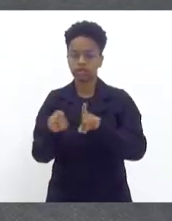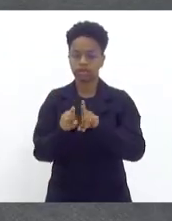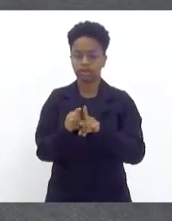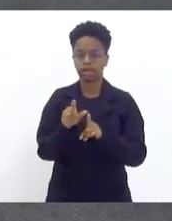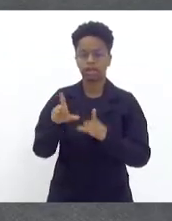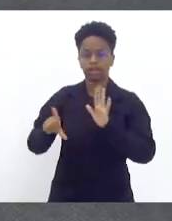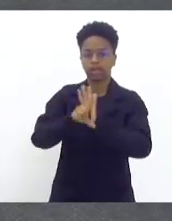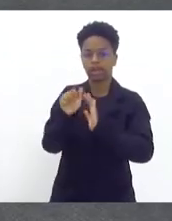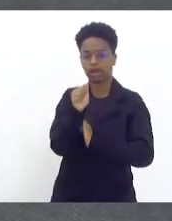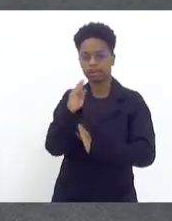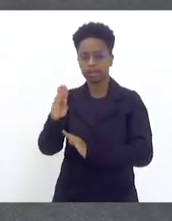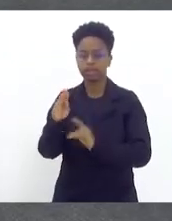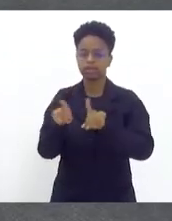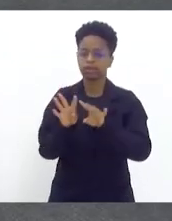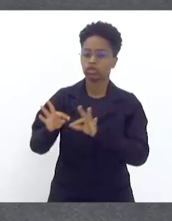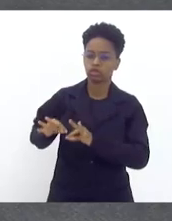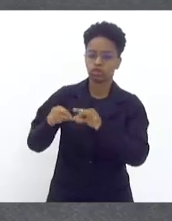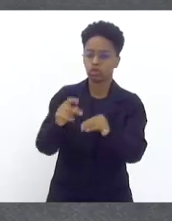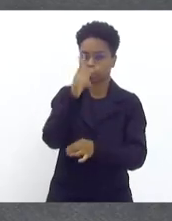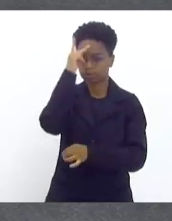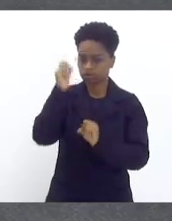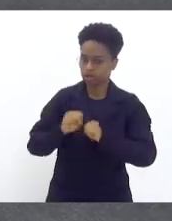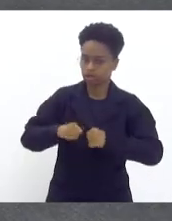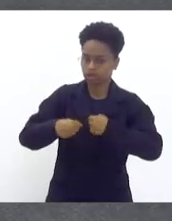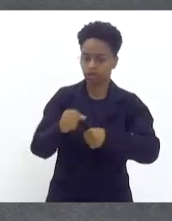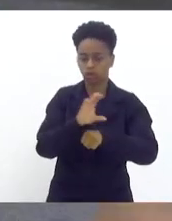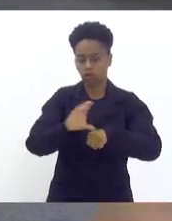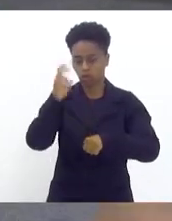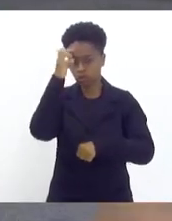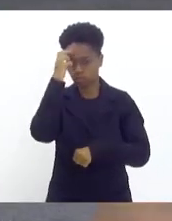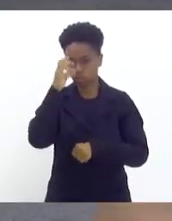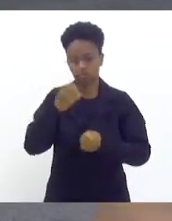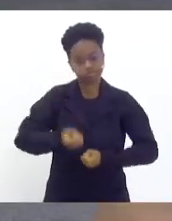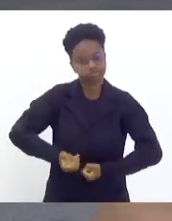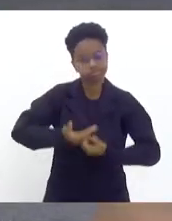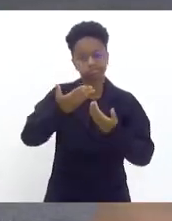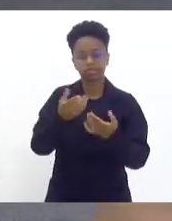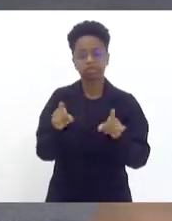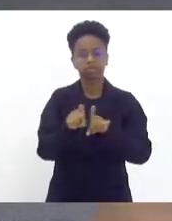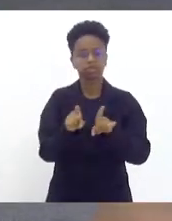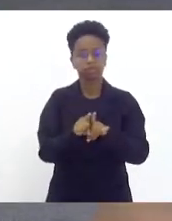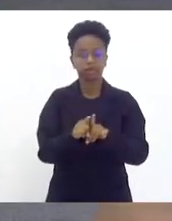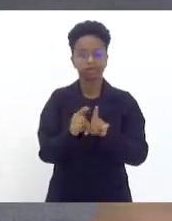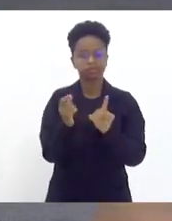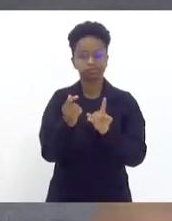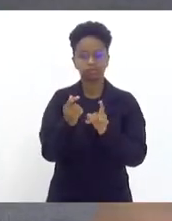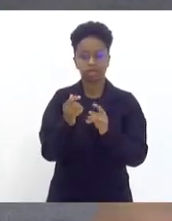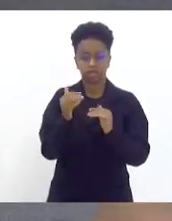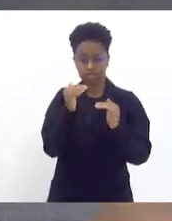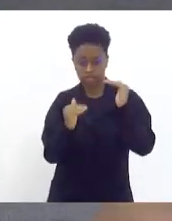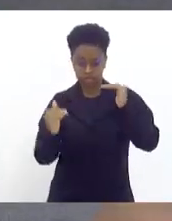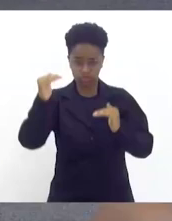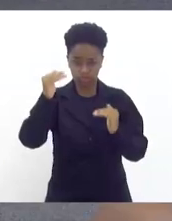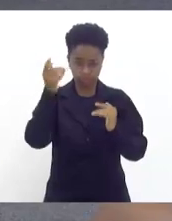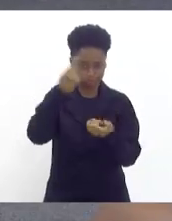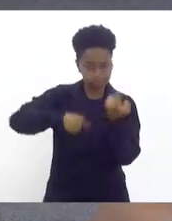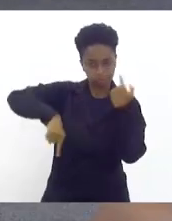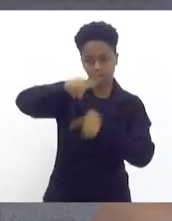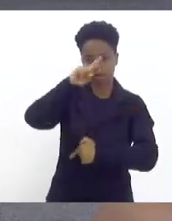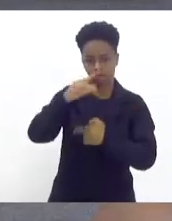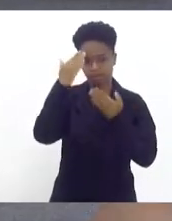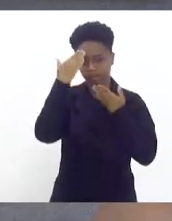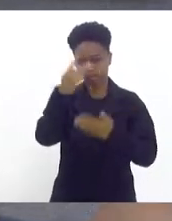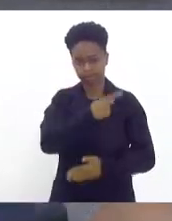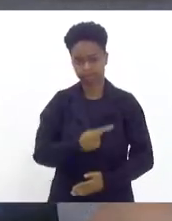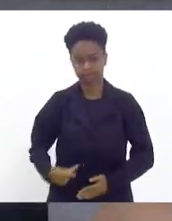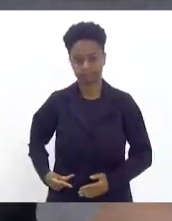vive a todas aqueles e aquelas que defendem a cultura com forma de expressão e superação das desigualdades sociais muito obrigada